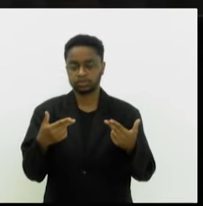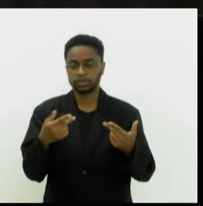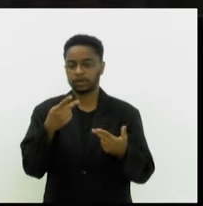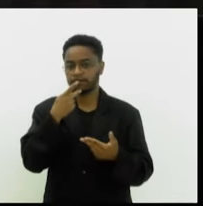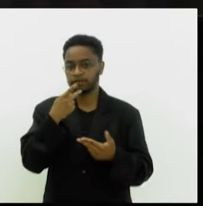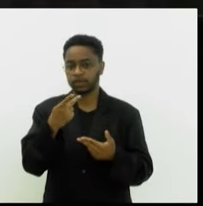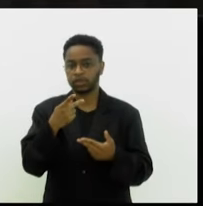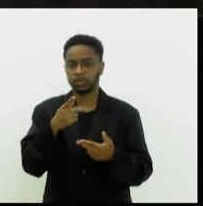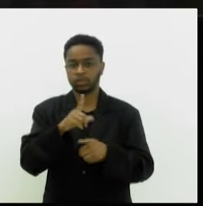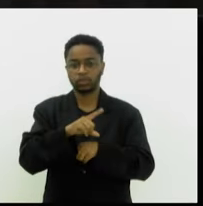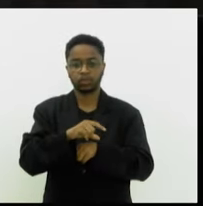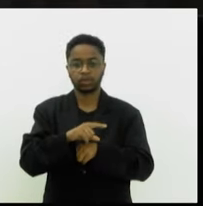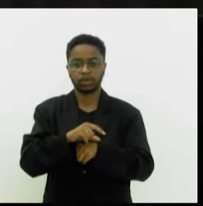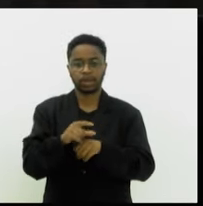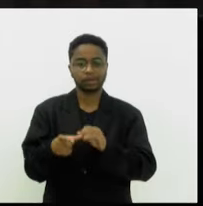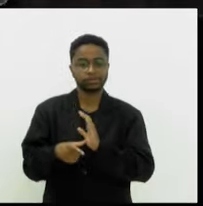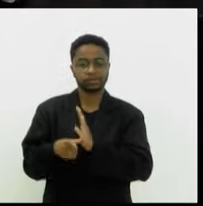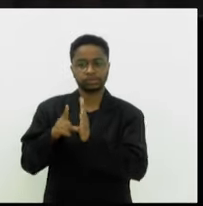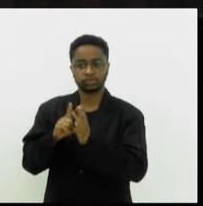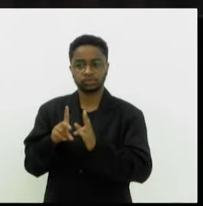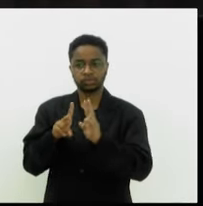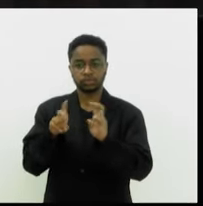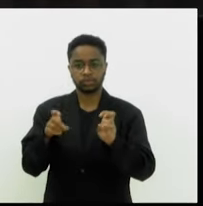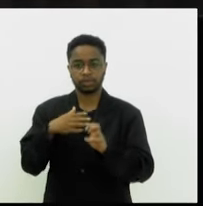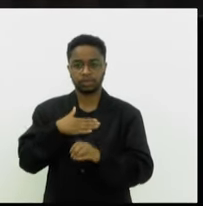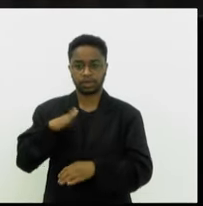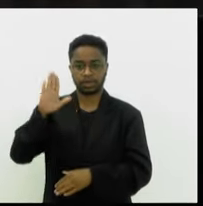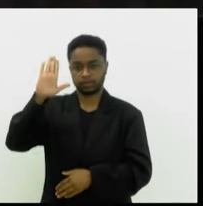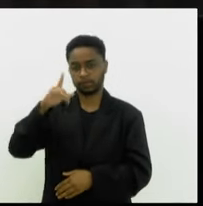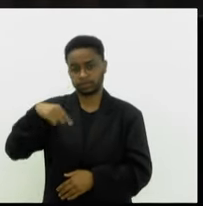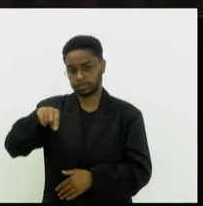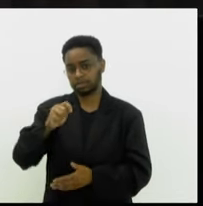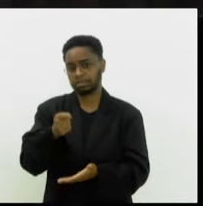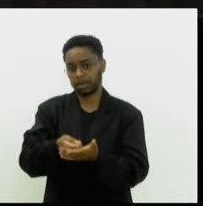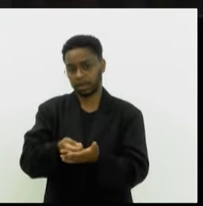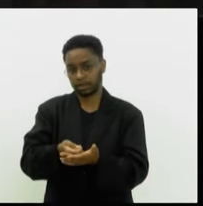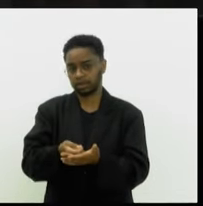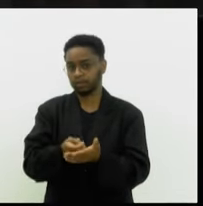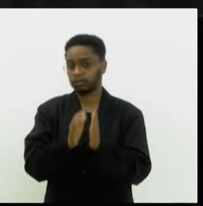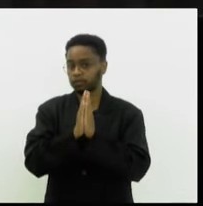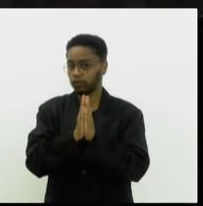de hora da minha candidatura. Vocês vão pagar por isso. Por favor,